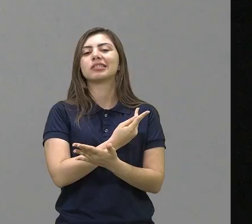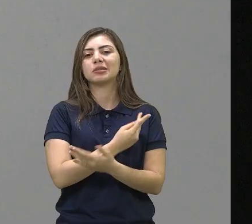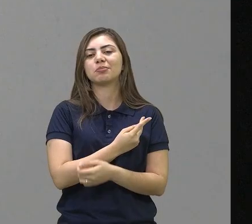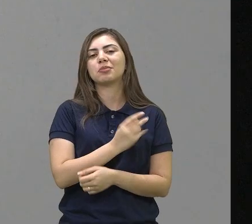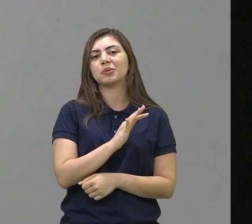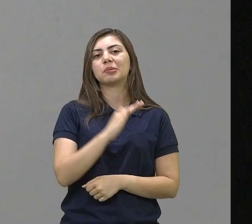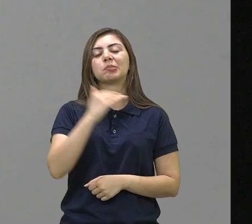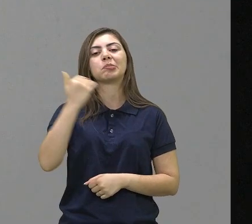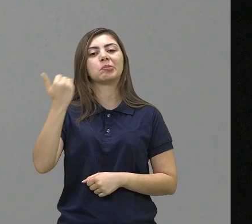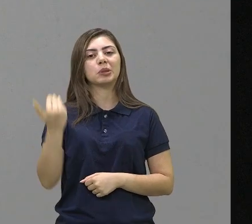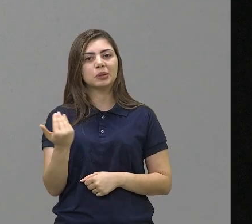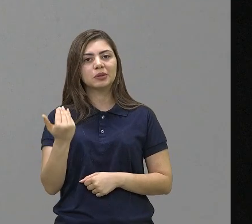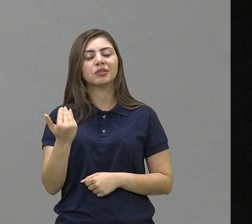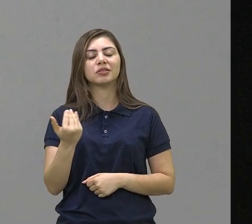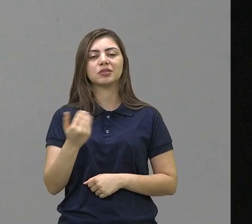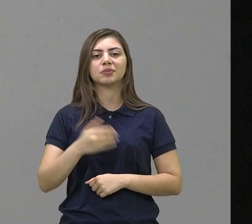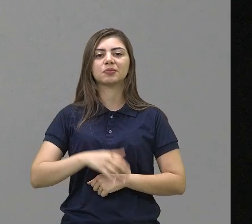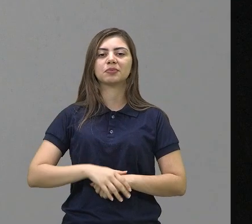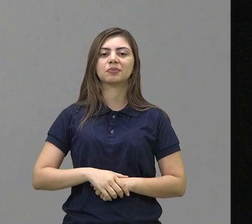e eterna devoção.